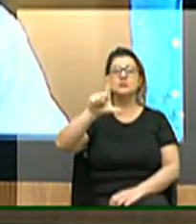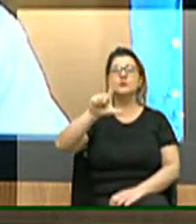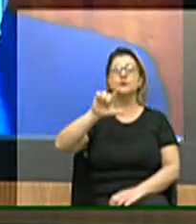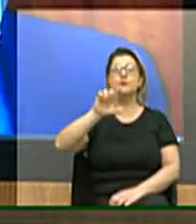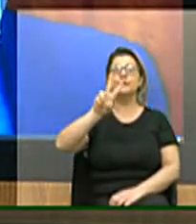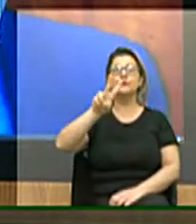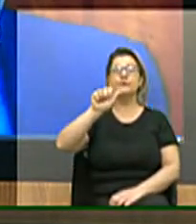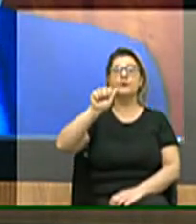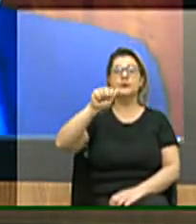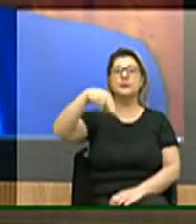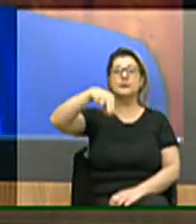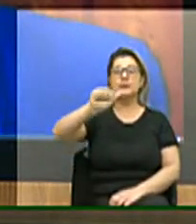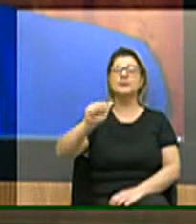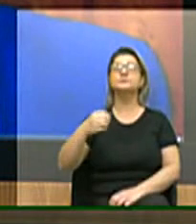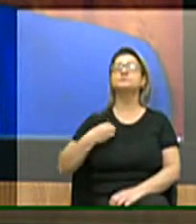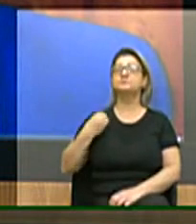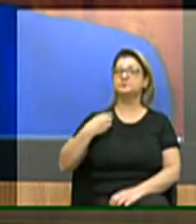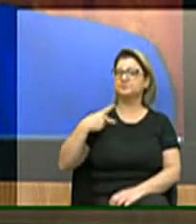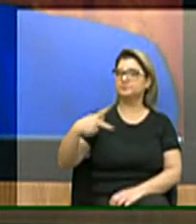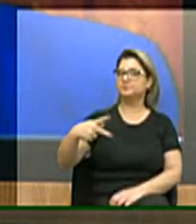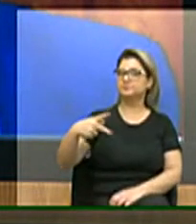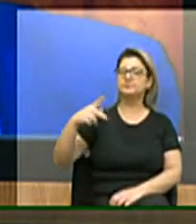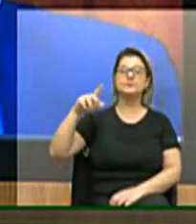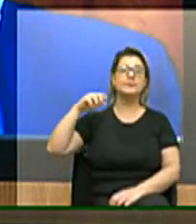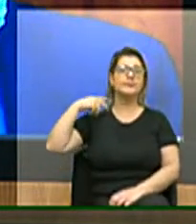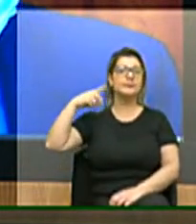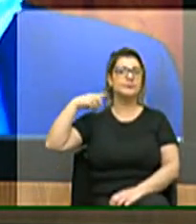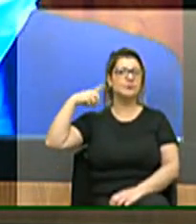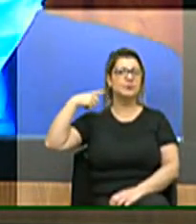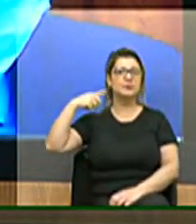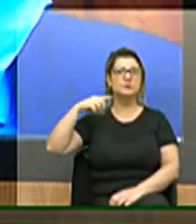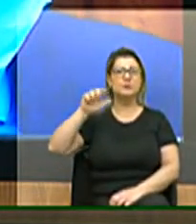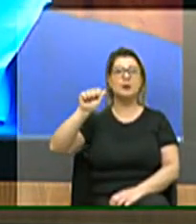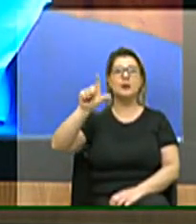Presente, presidente. Deputado Aloysio Klasman.